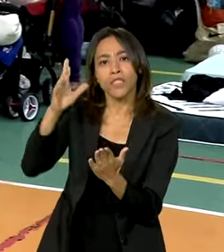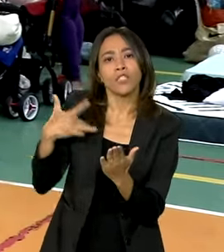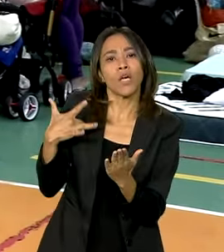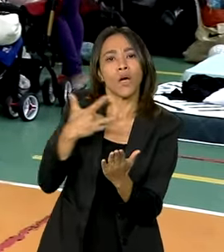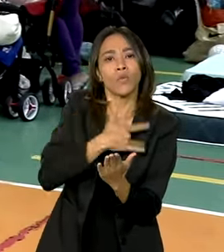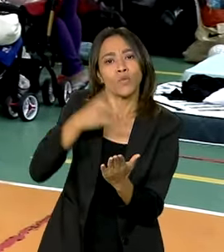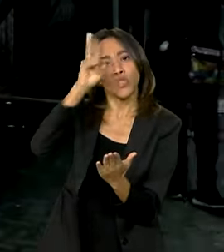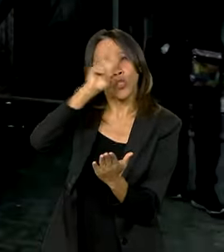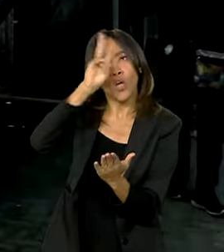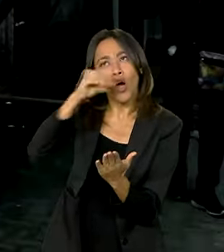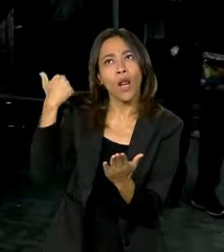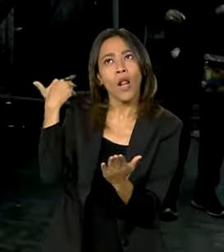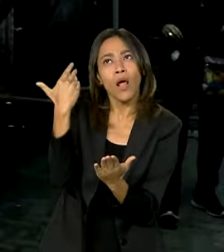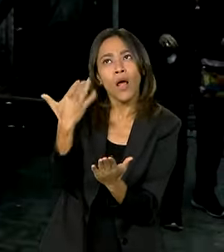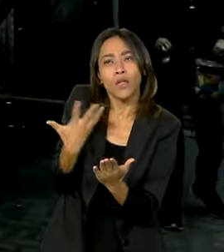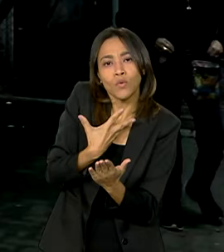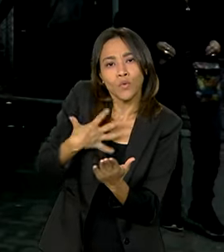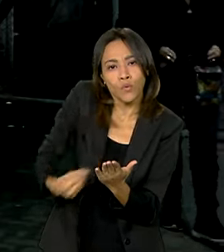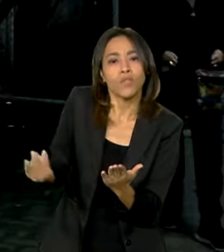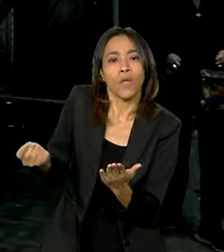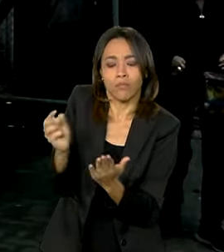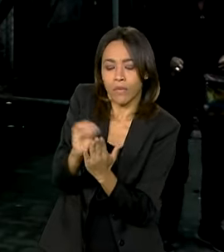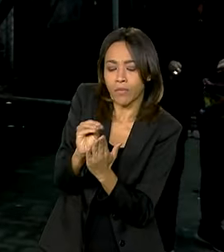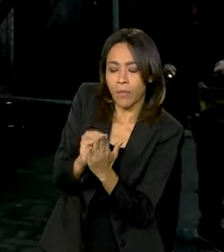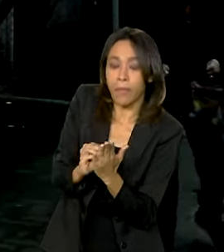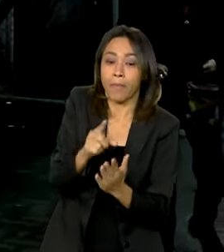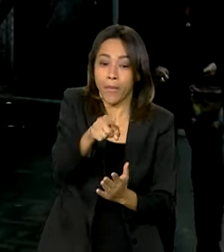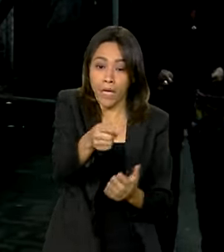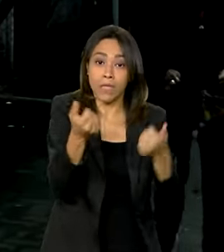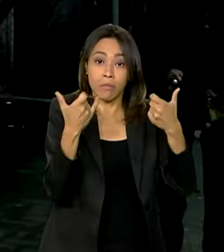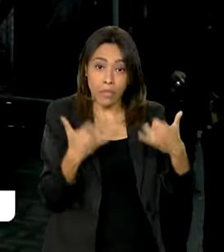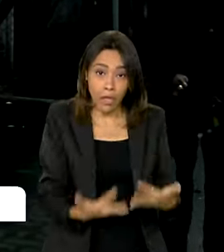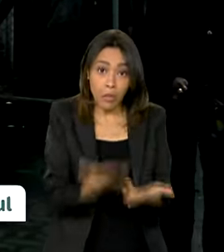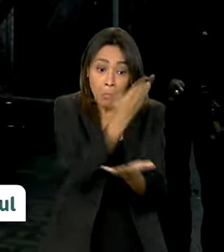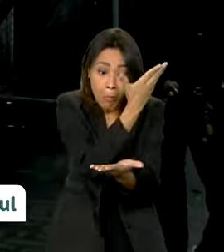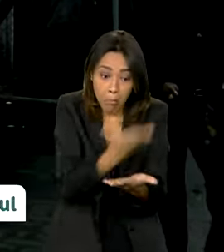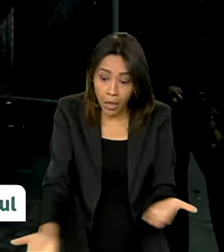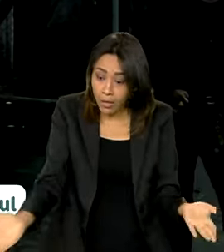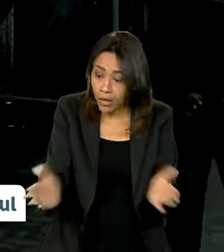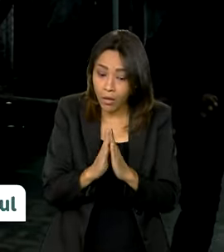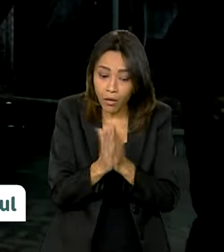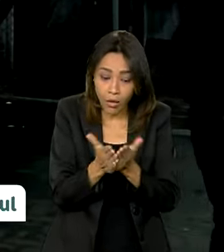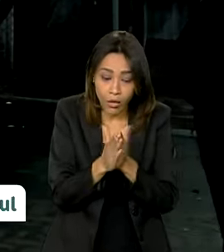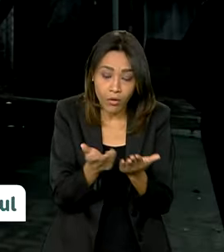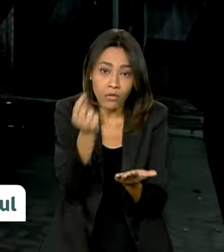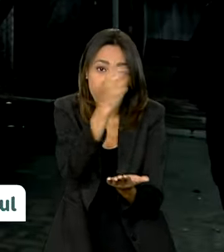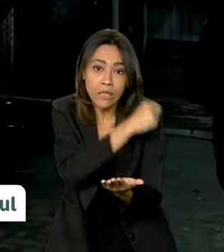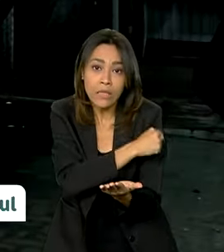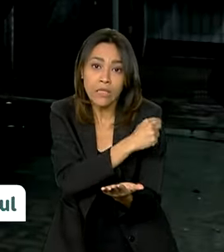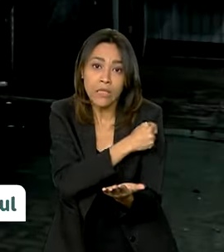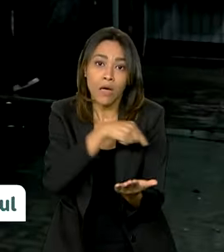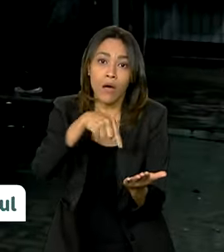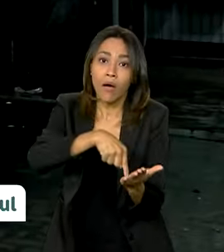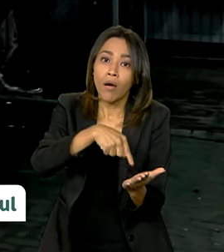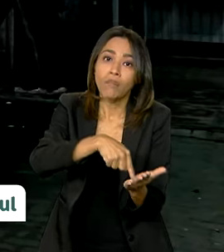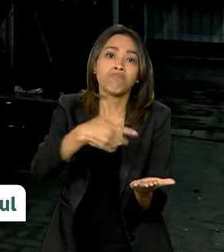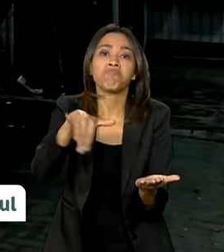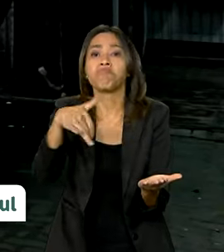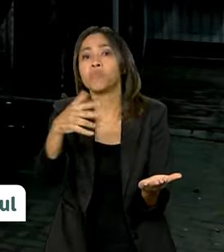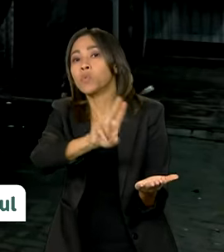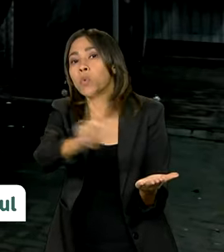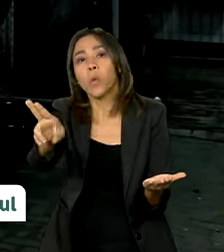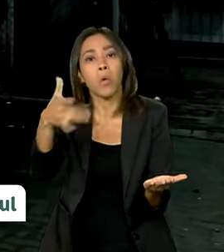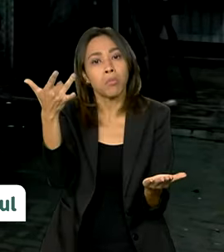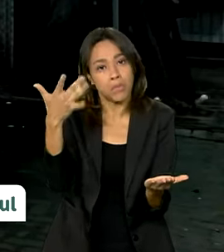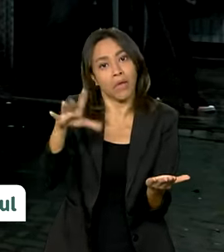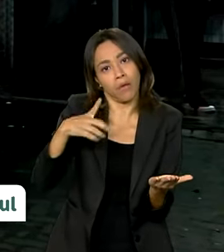dos filhos. Mesmo perdendo a sua caderneta de vacinação, o seu livrinho de vacinação, seja lá qual é o nome que o